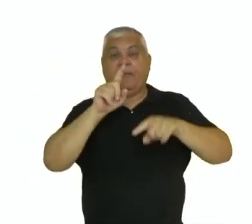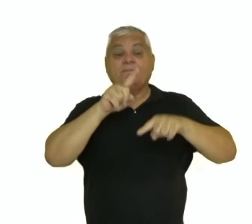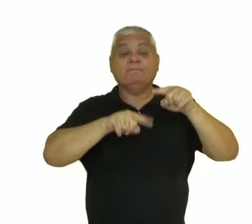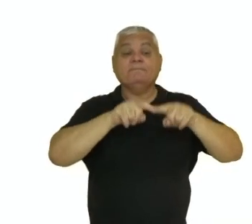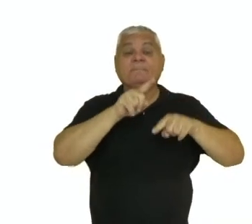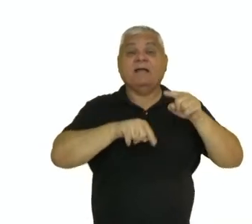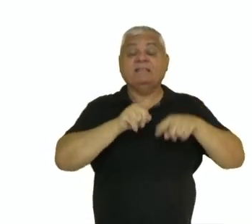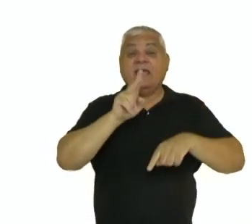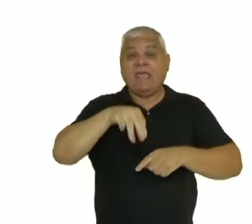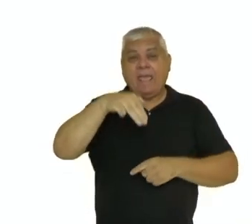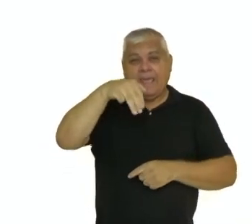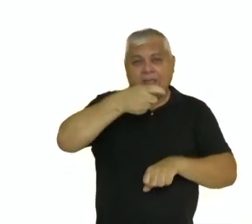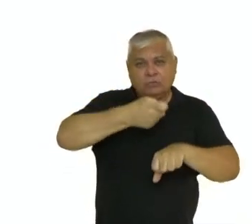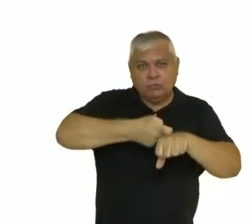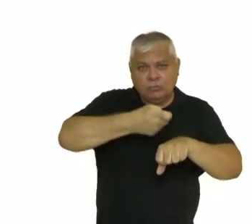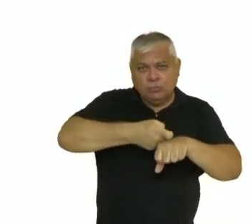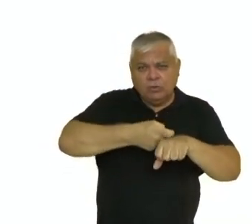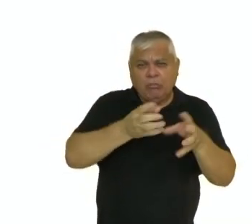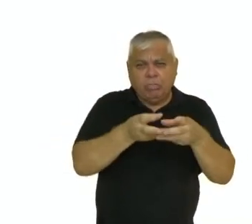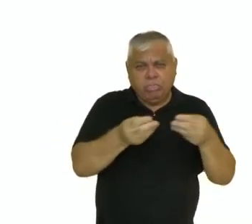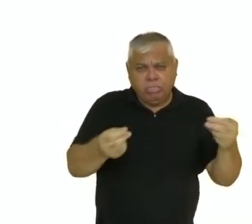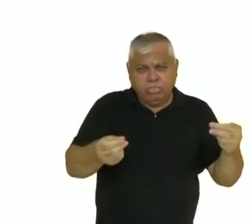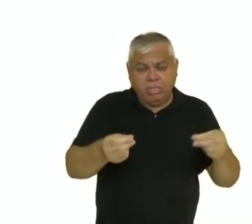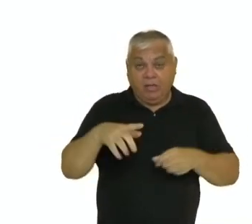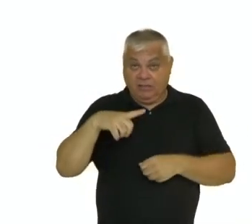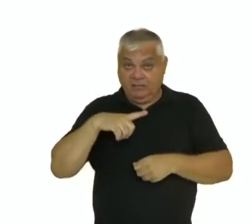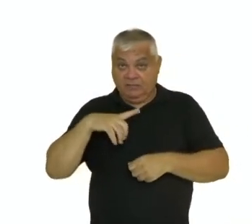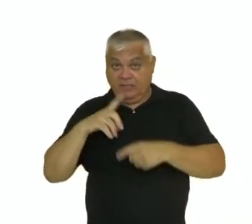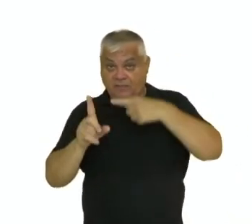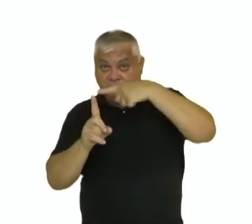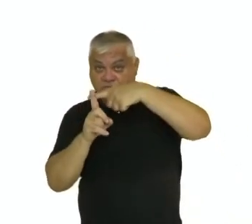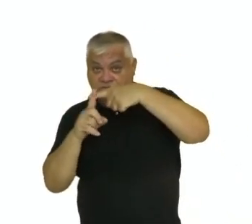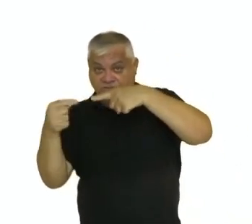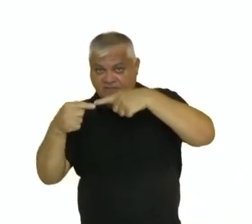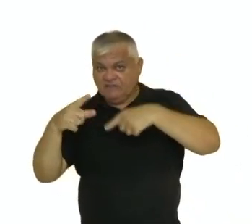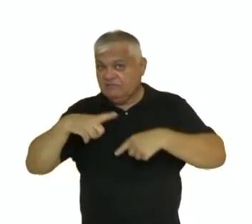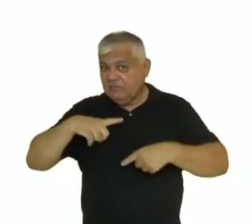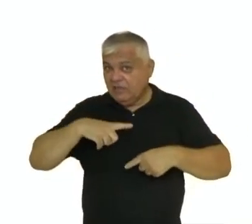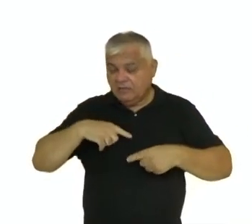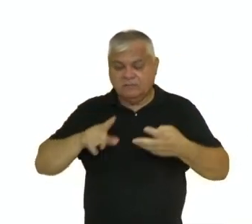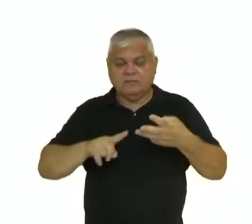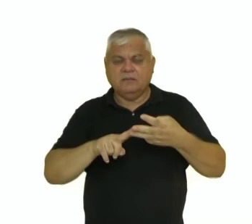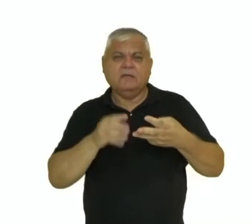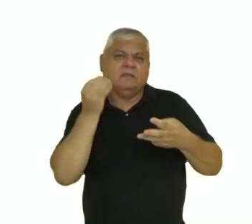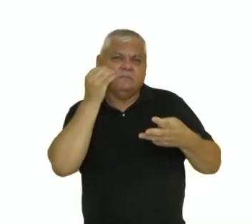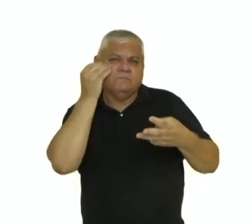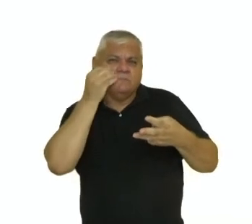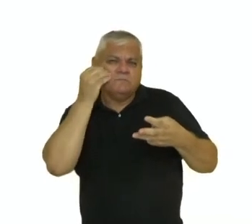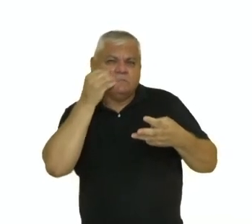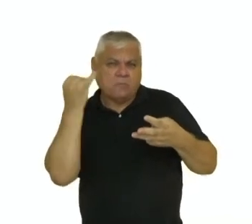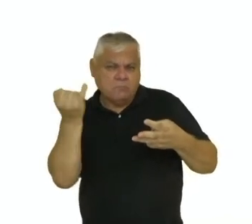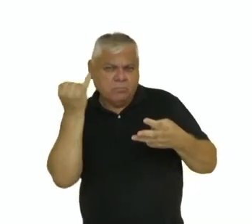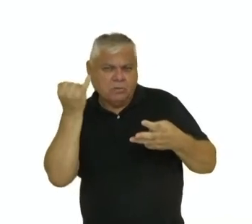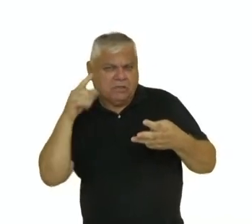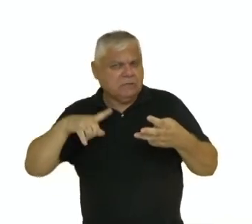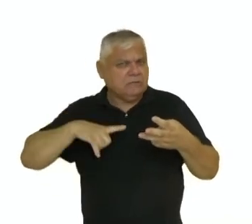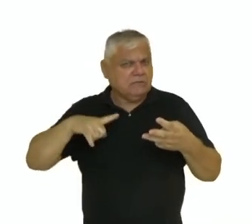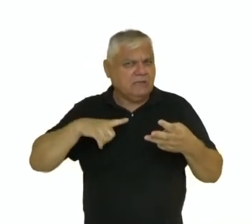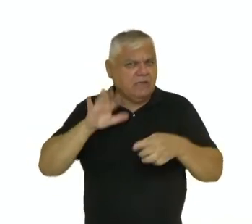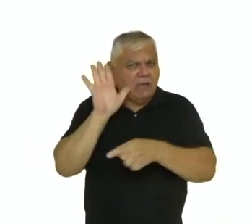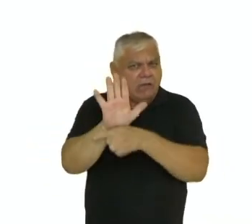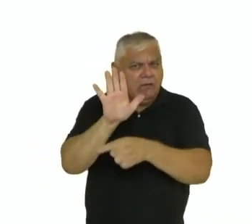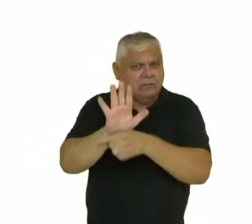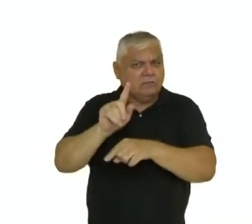ou descontínua? A matéria possui carga? Qual a importância dos experimentos realizados pelos cientistas para a